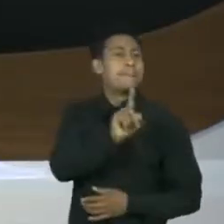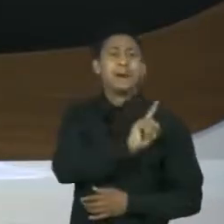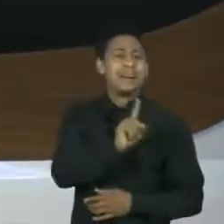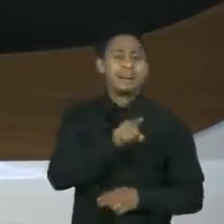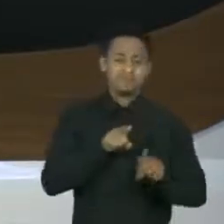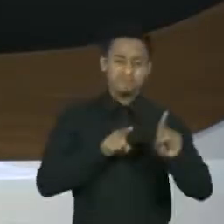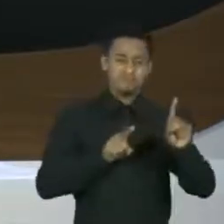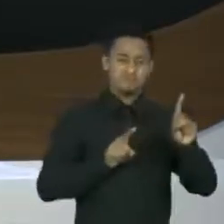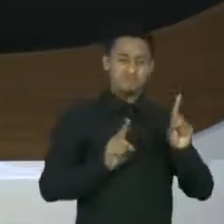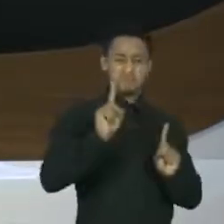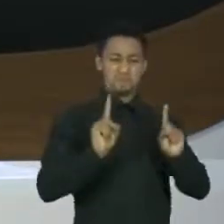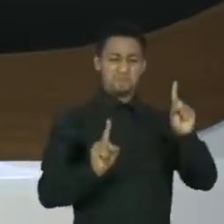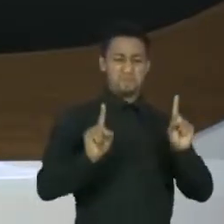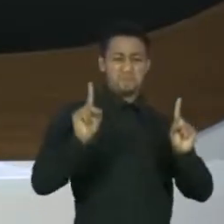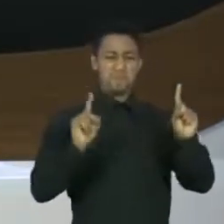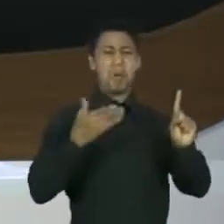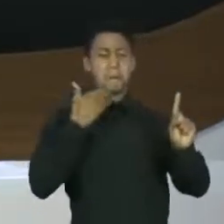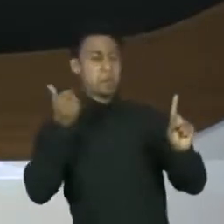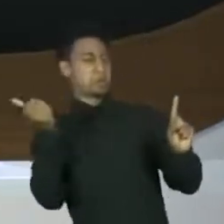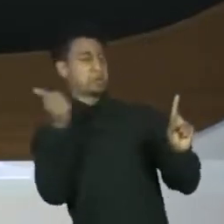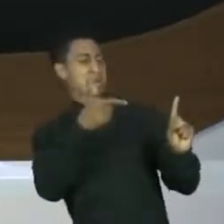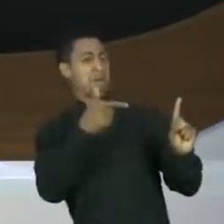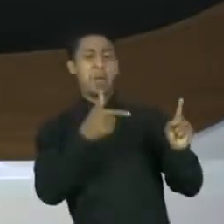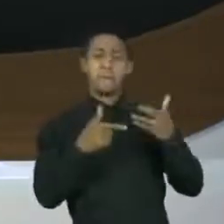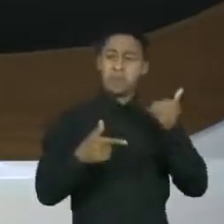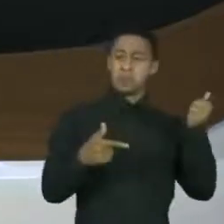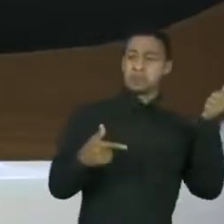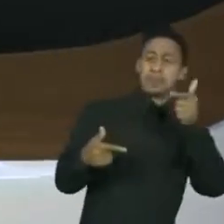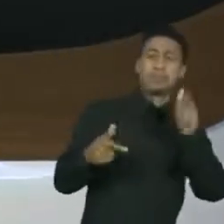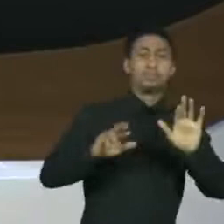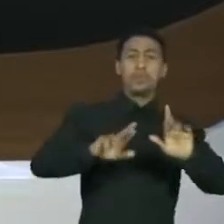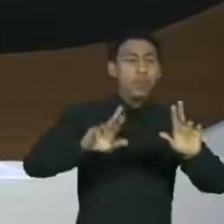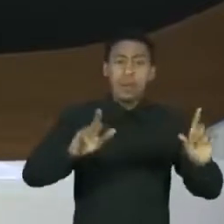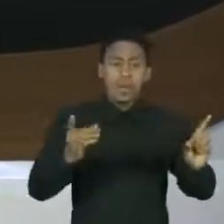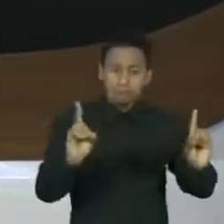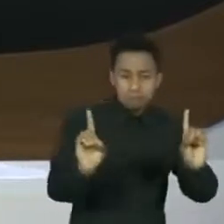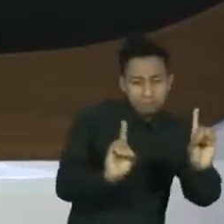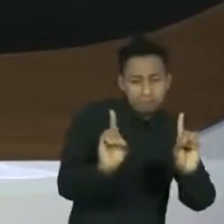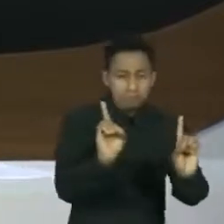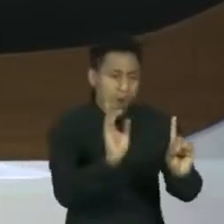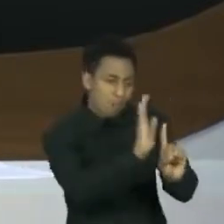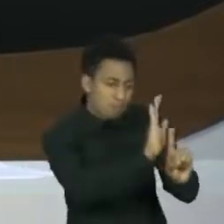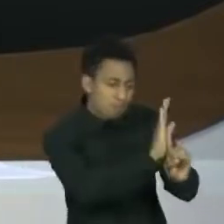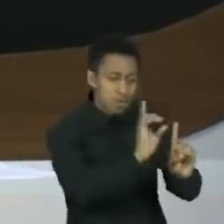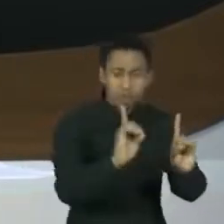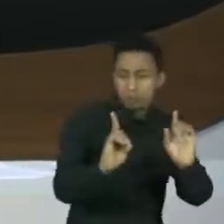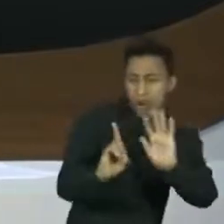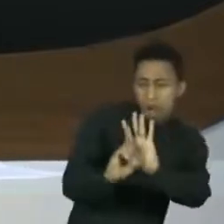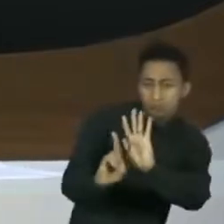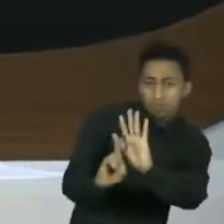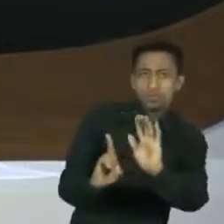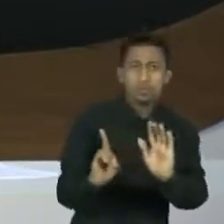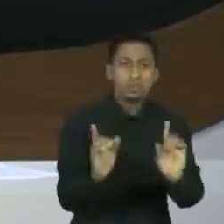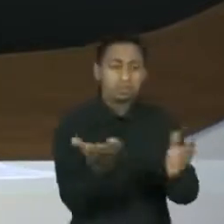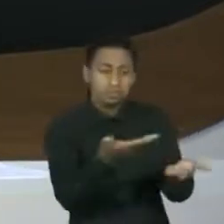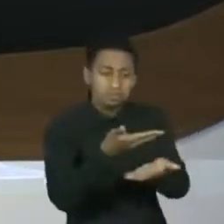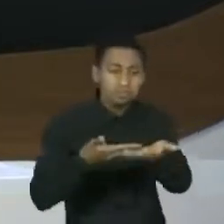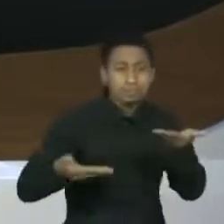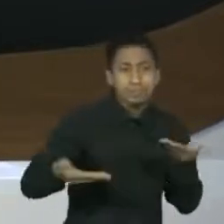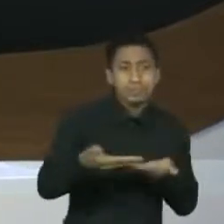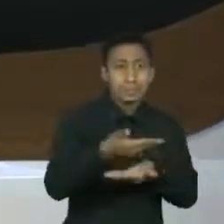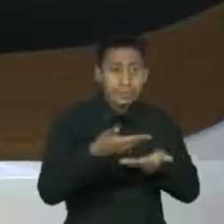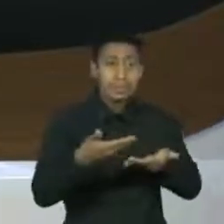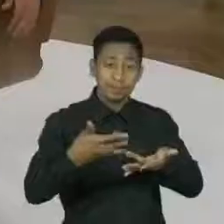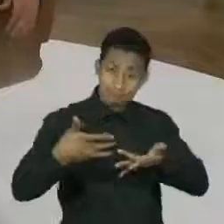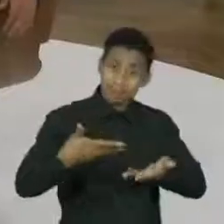competição de uma semblante podada outra elas são complementares ela se ajudam e existe solidariedade